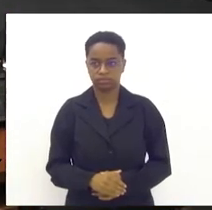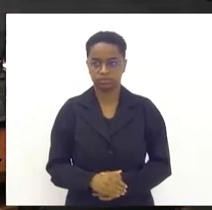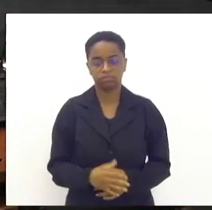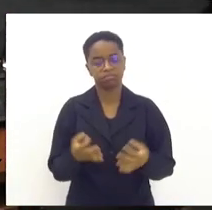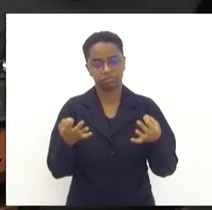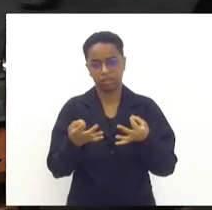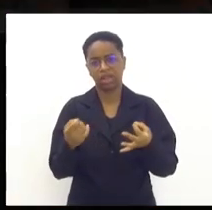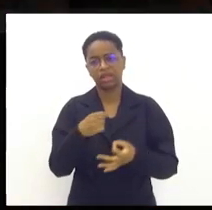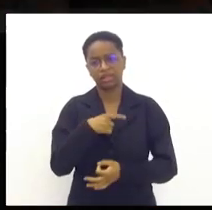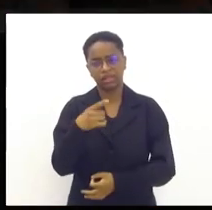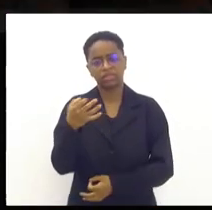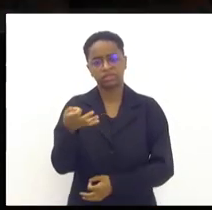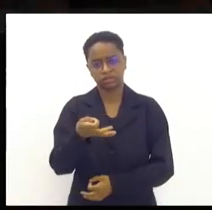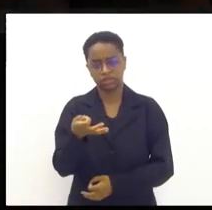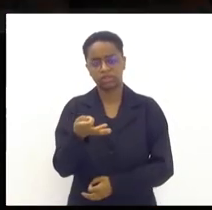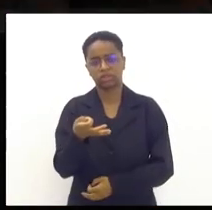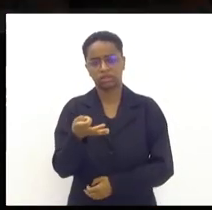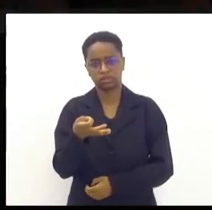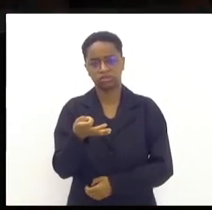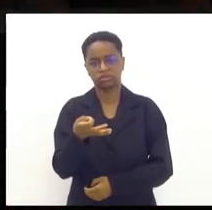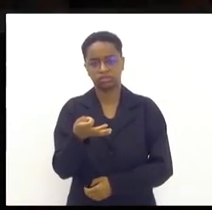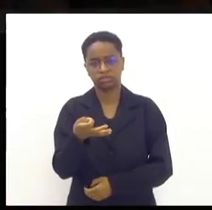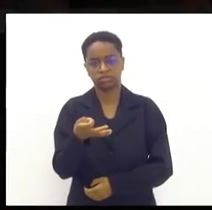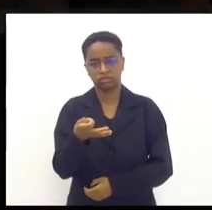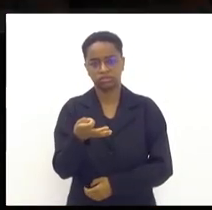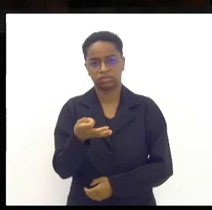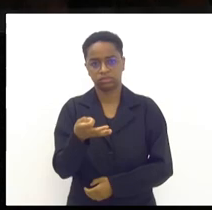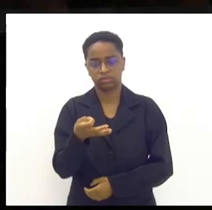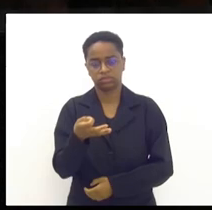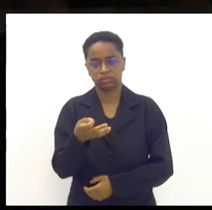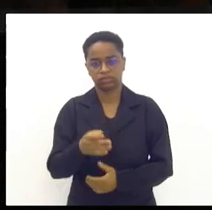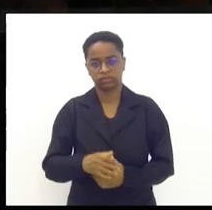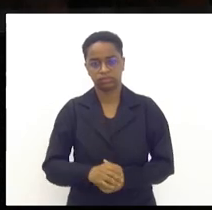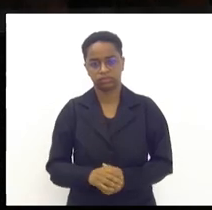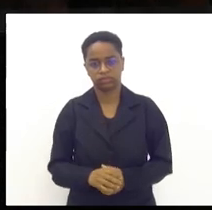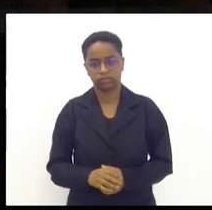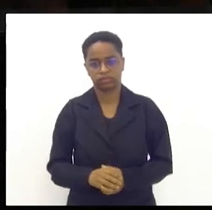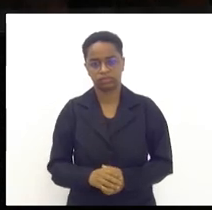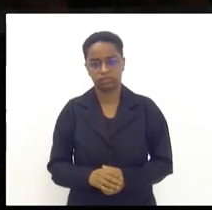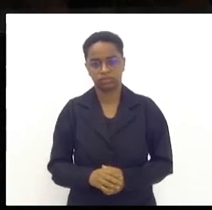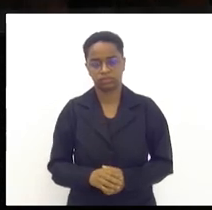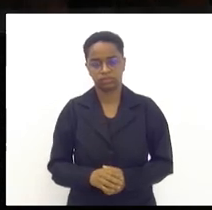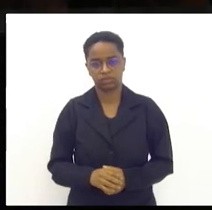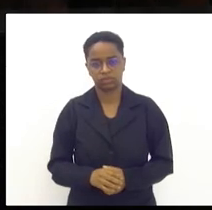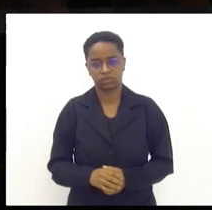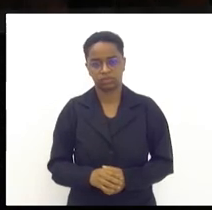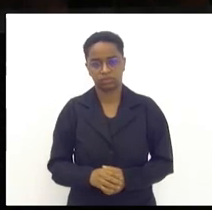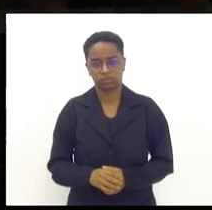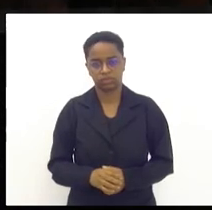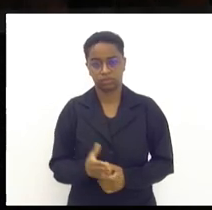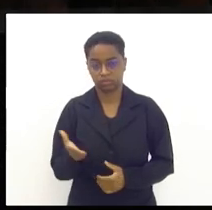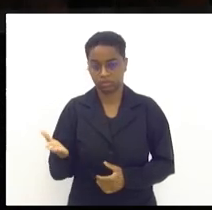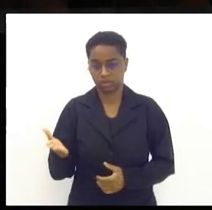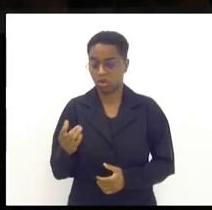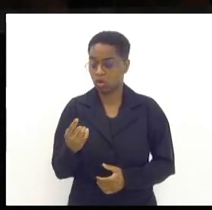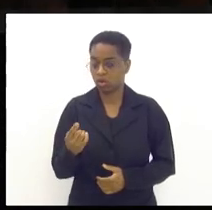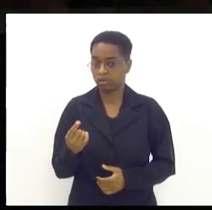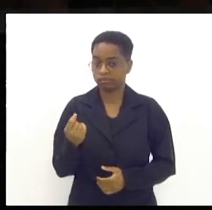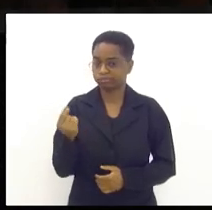absoluta certeza, senhora presidente, que este é um evento